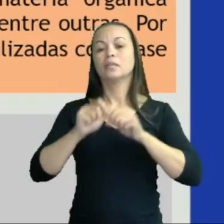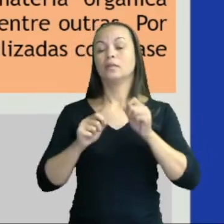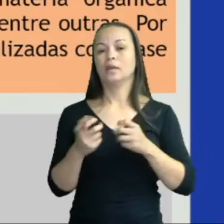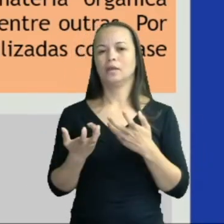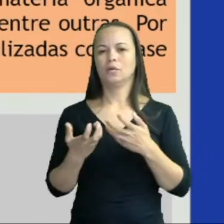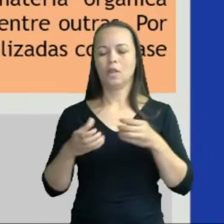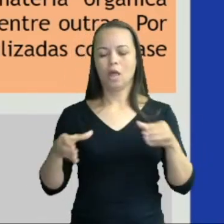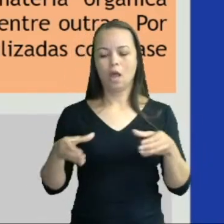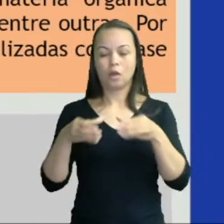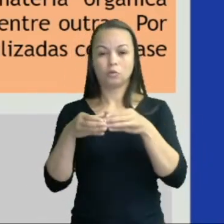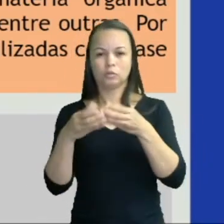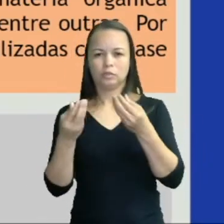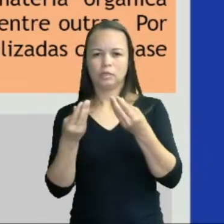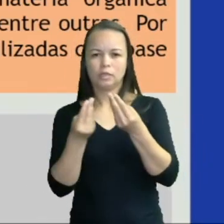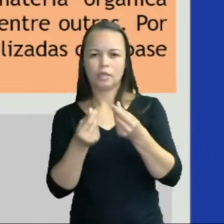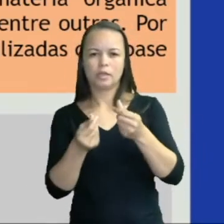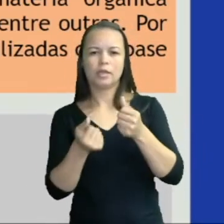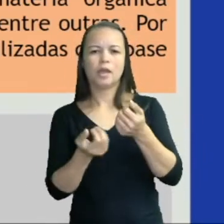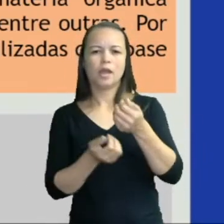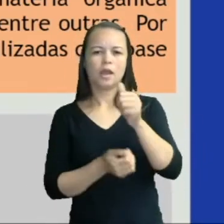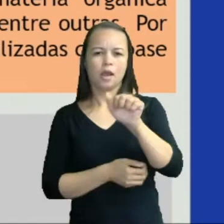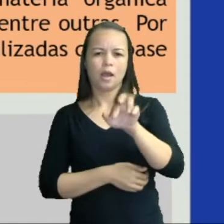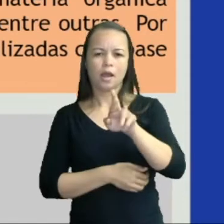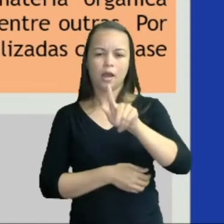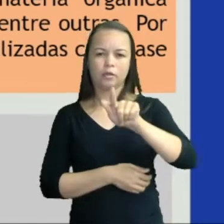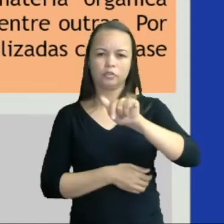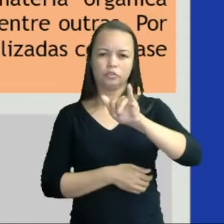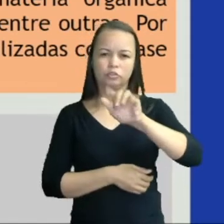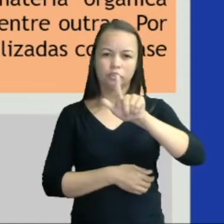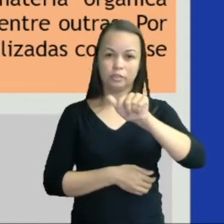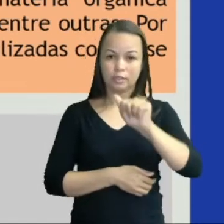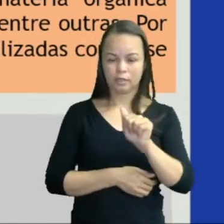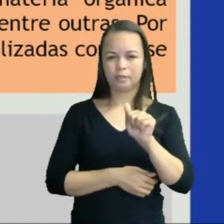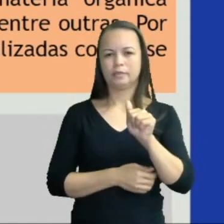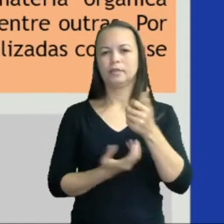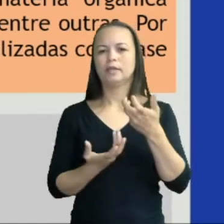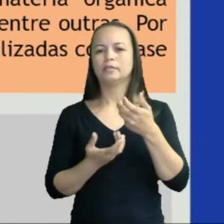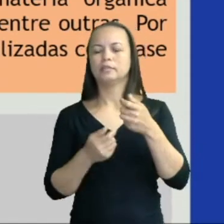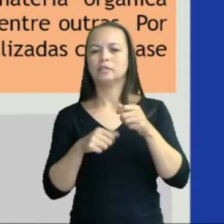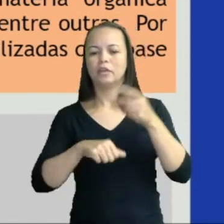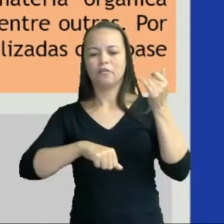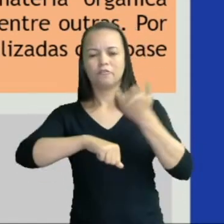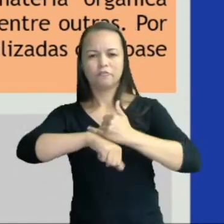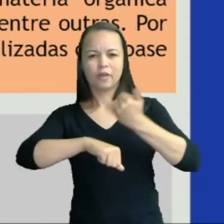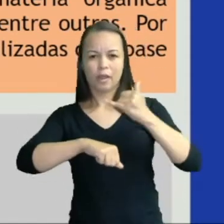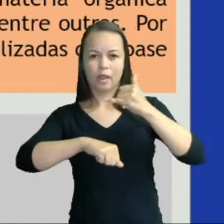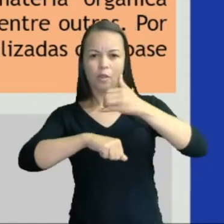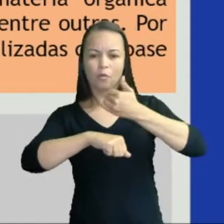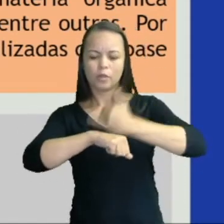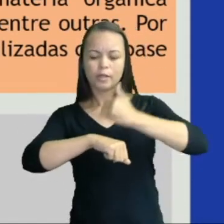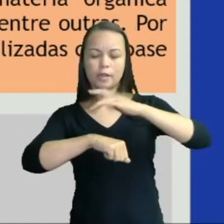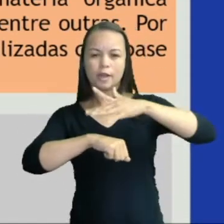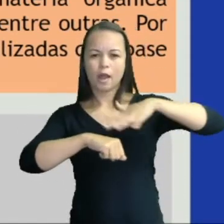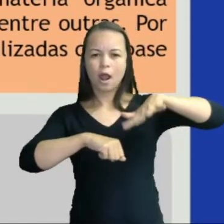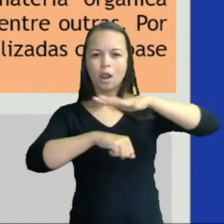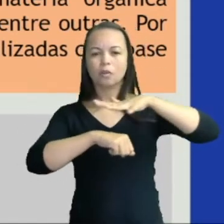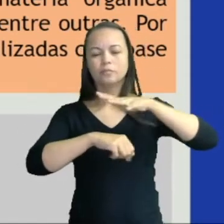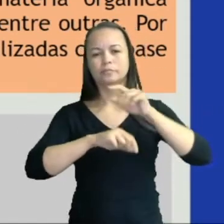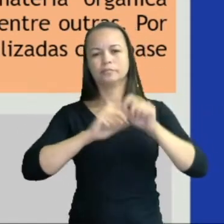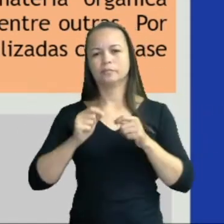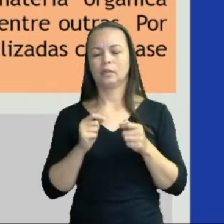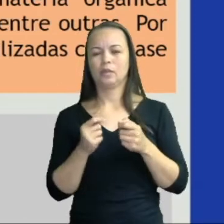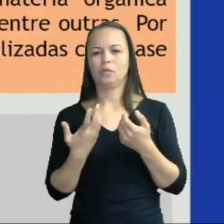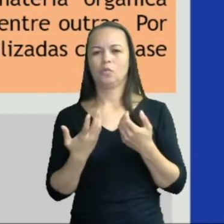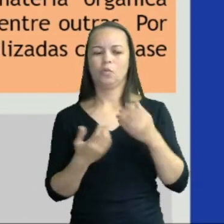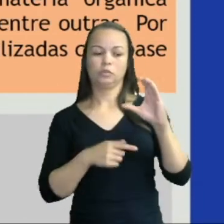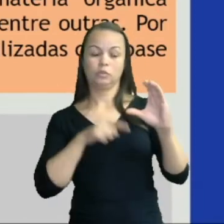pela acumulação de argila e também de óxido hidróxido de ferro e alumínio. O horizonte